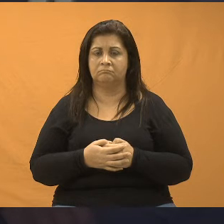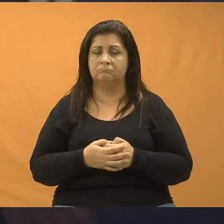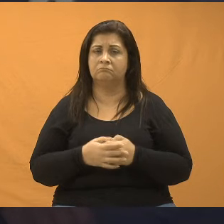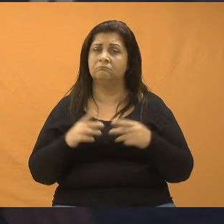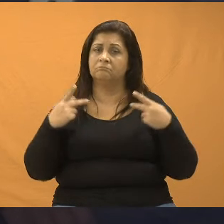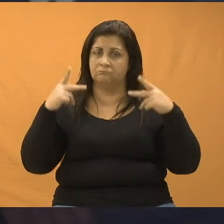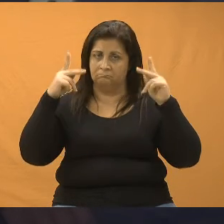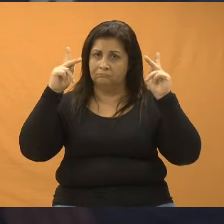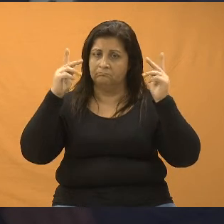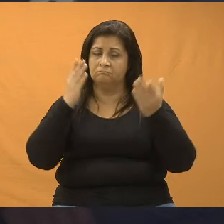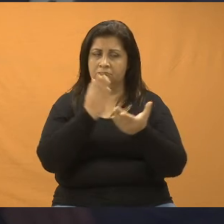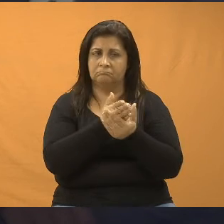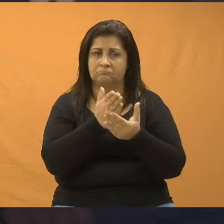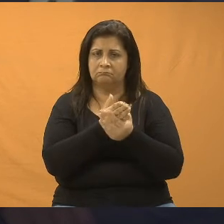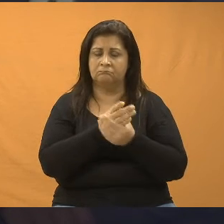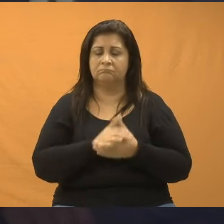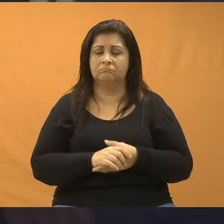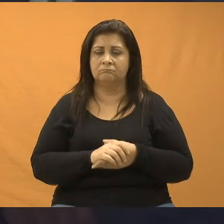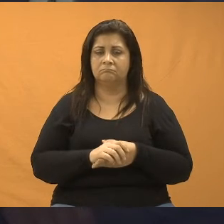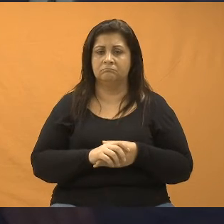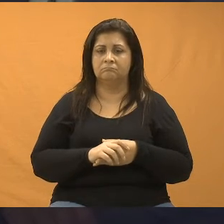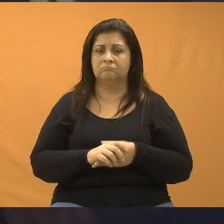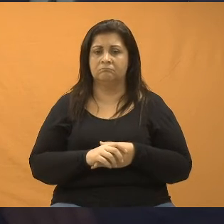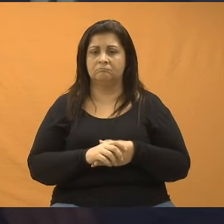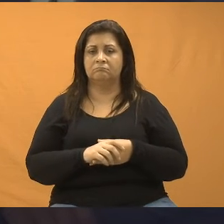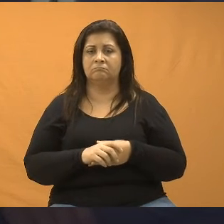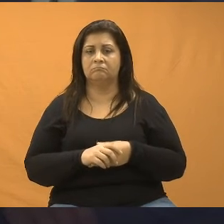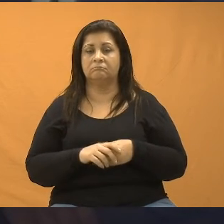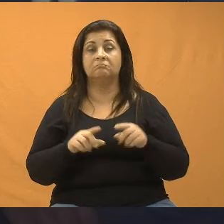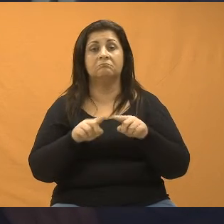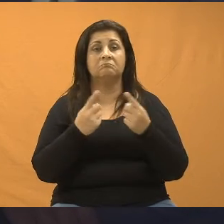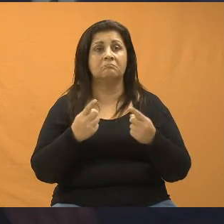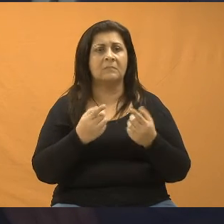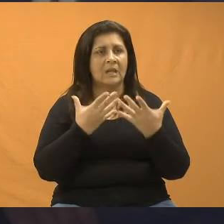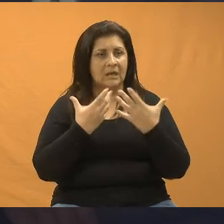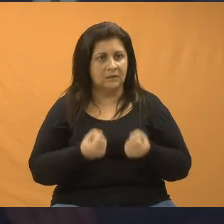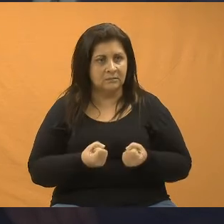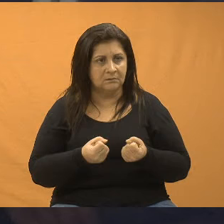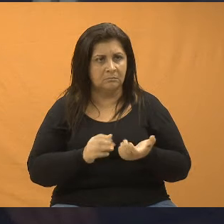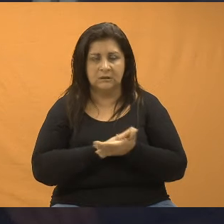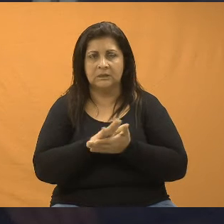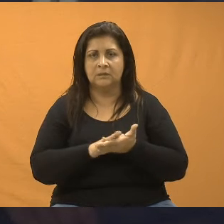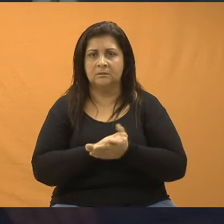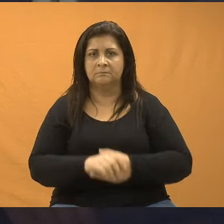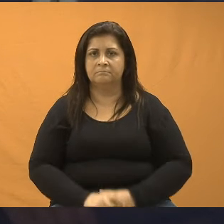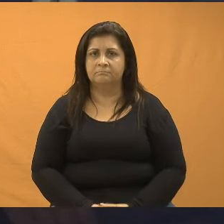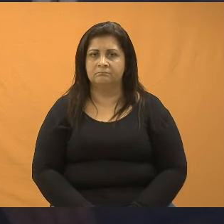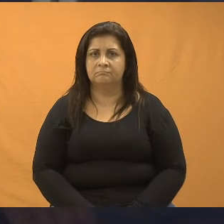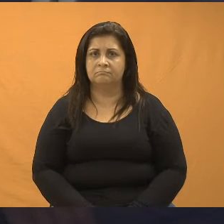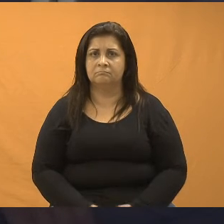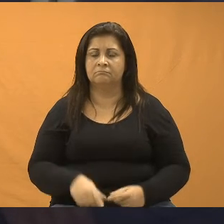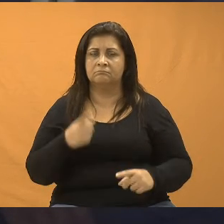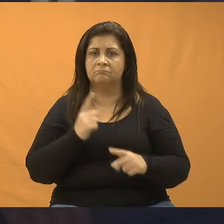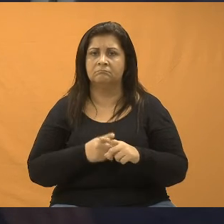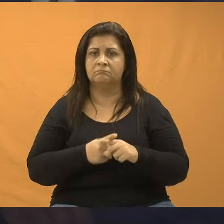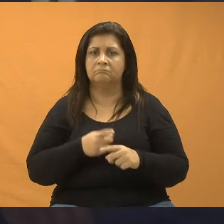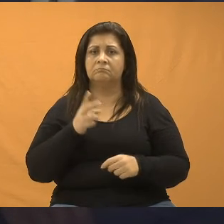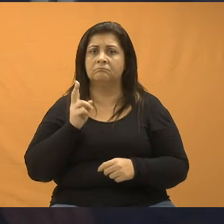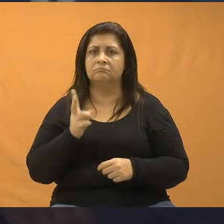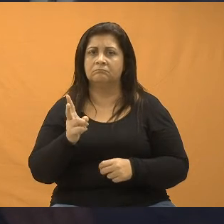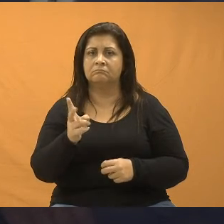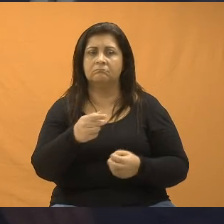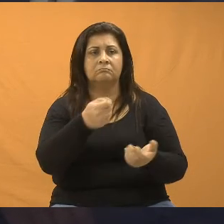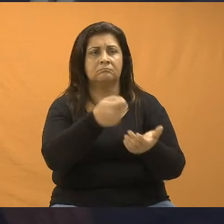ganhei, com juro, correção, etc. e tal, e até hoje não recebi nada. Porque toda vez que vai qualquer